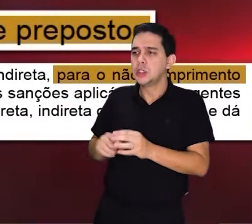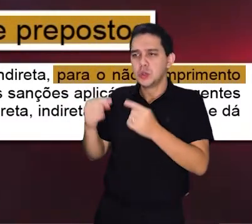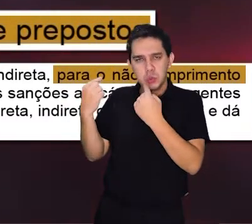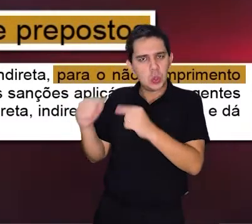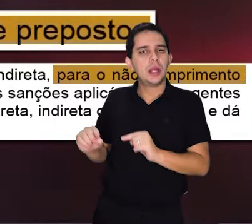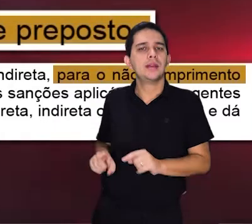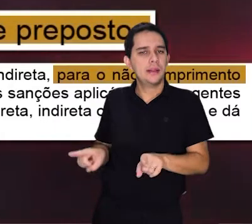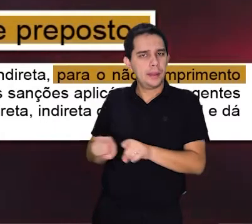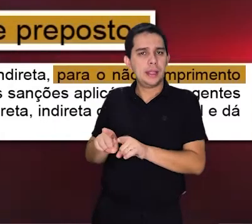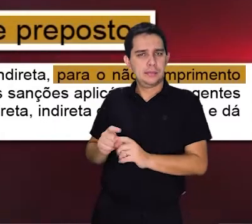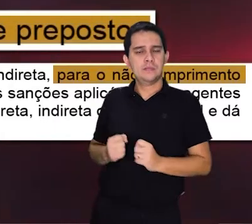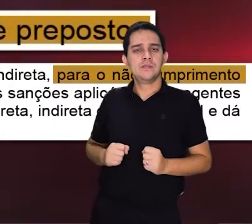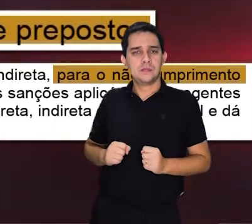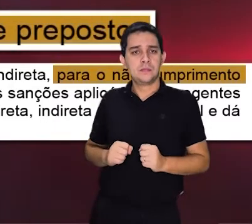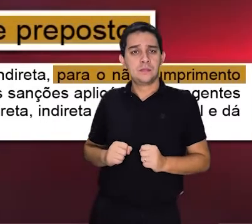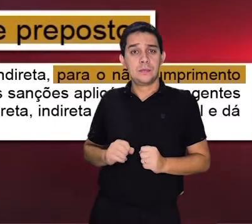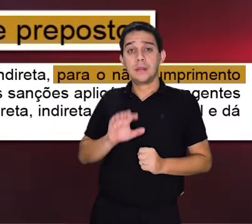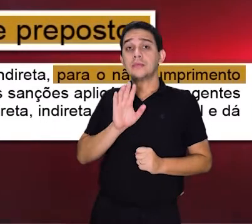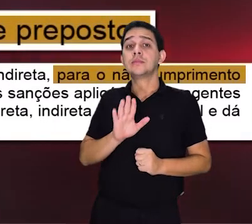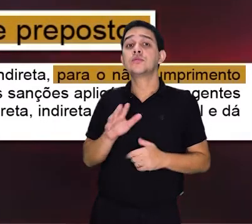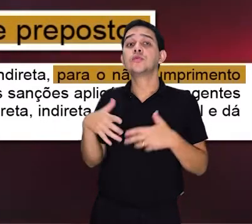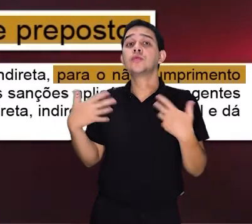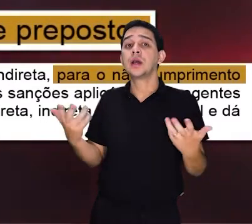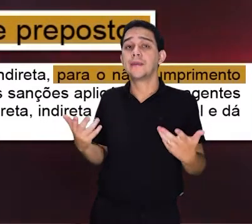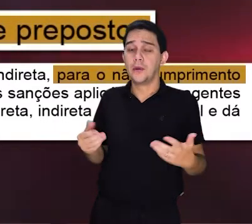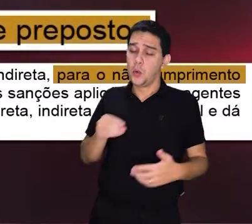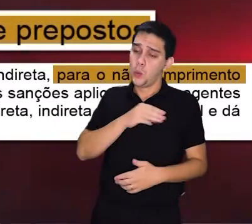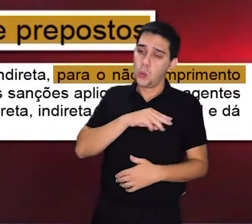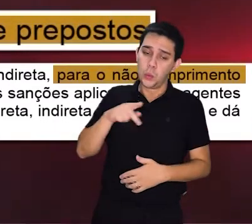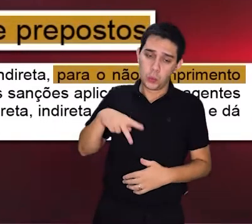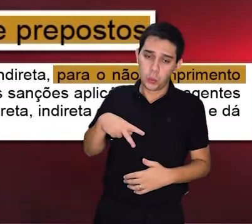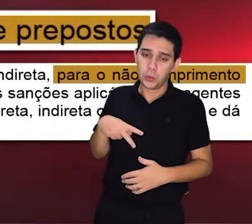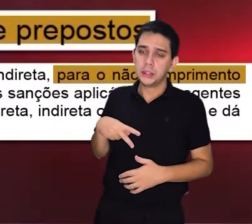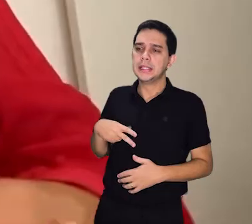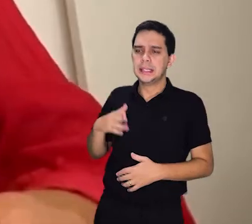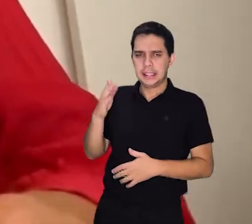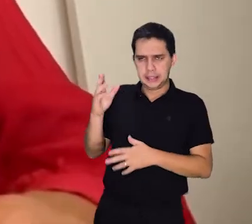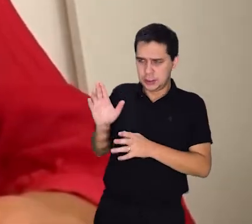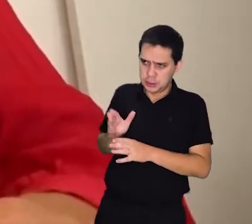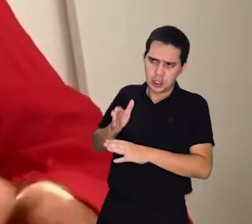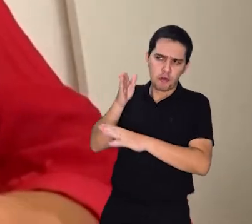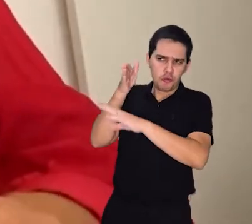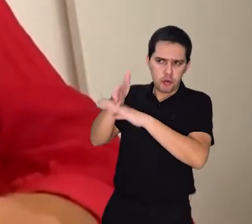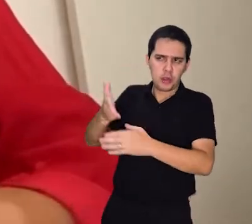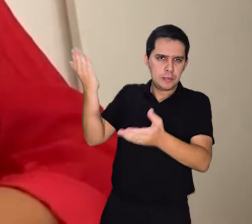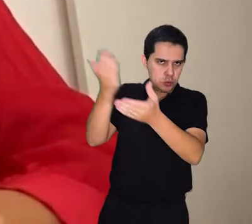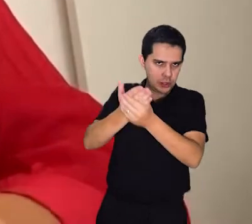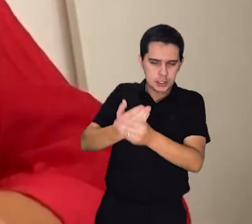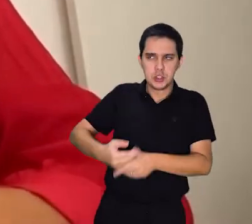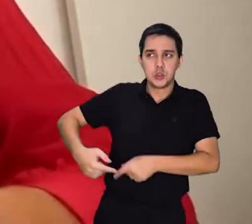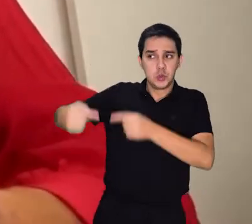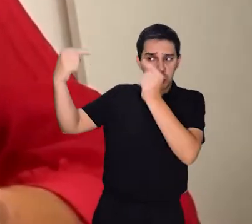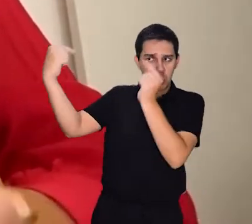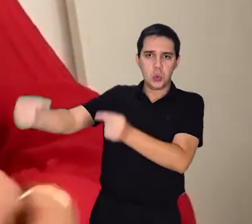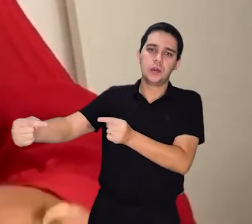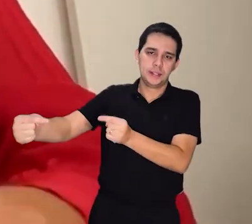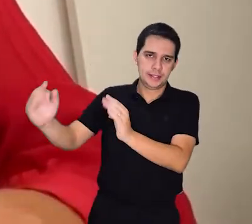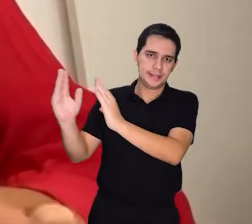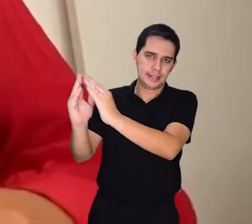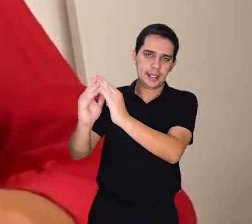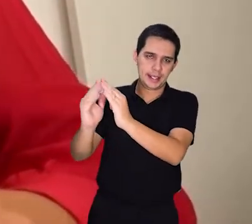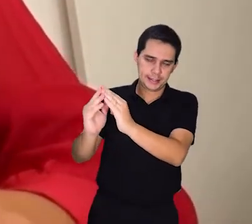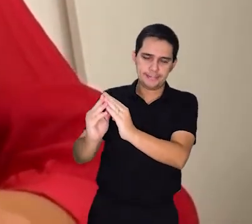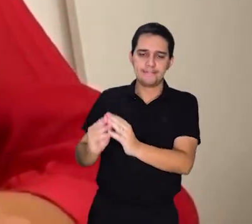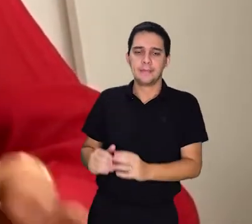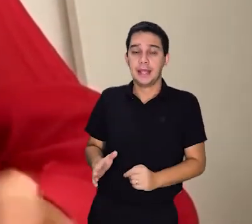de improbidade administrativa, né? Então, o Ministério Público na área da infância já entrou com a representação.